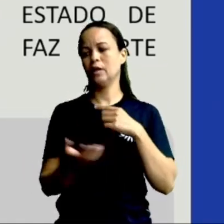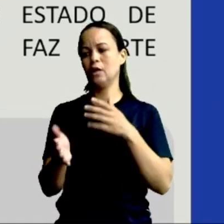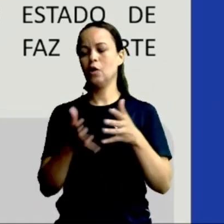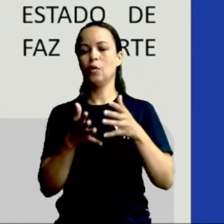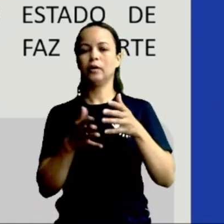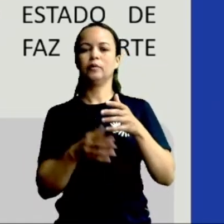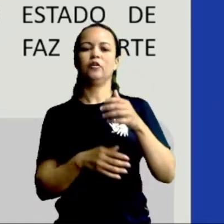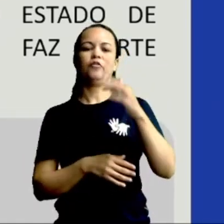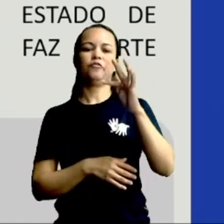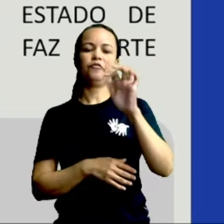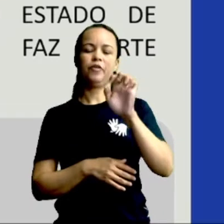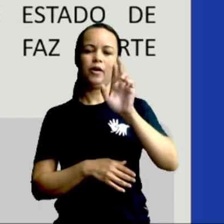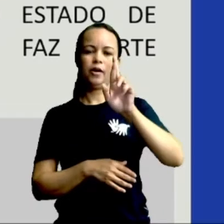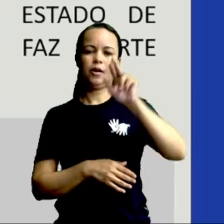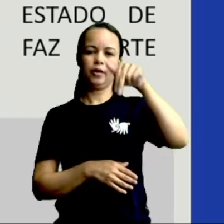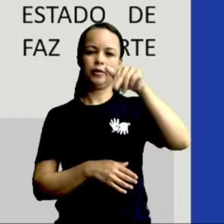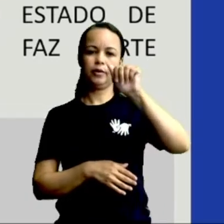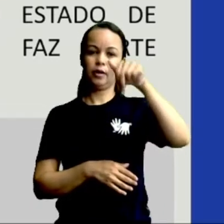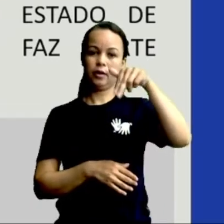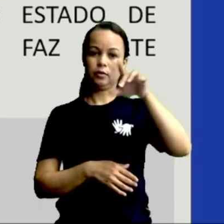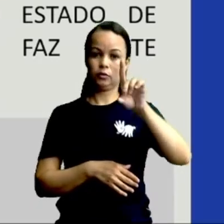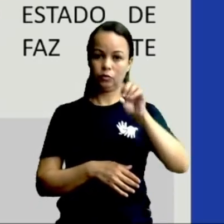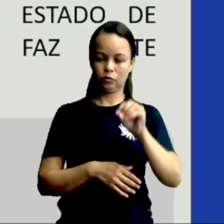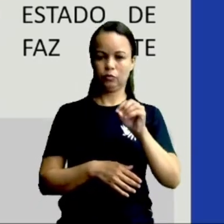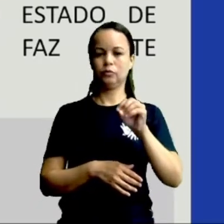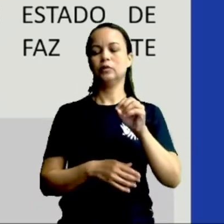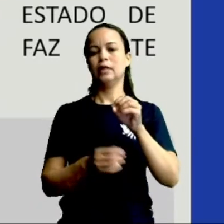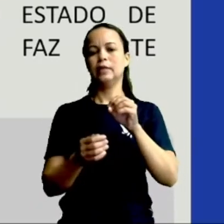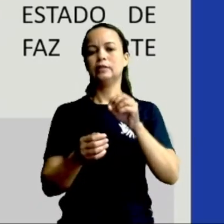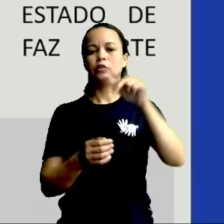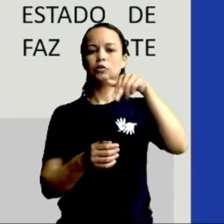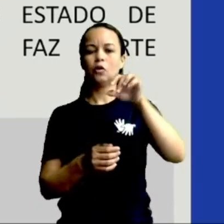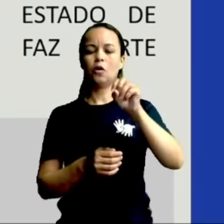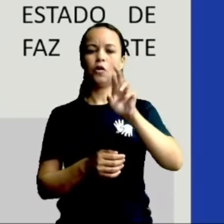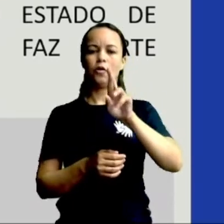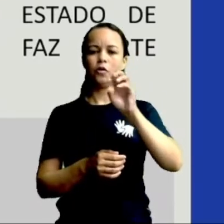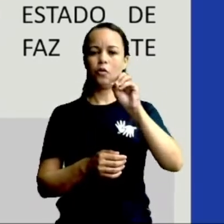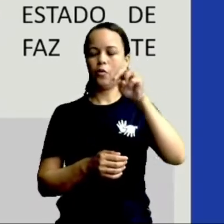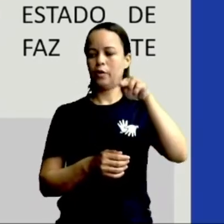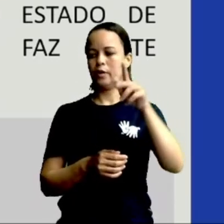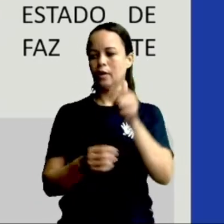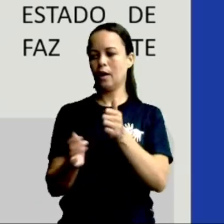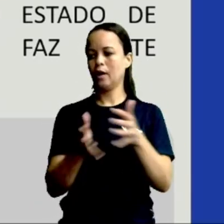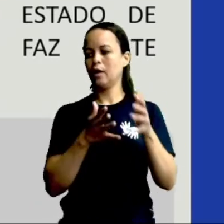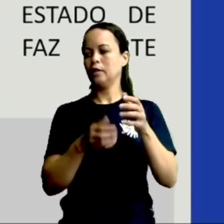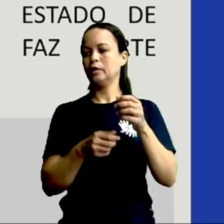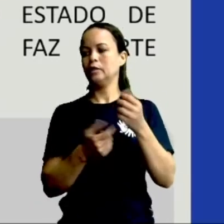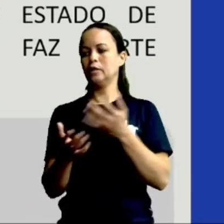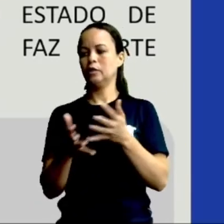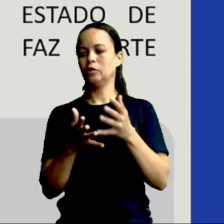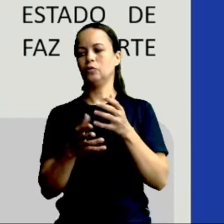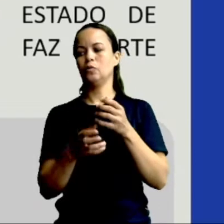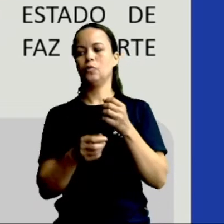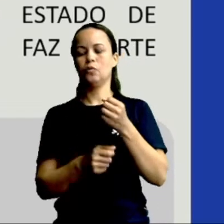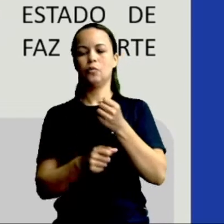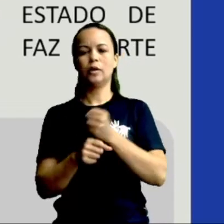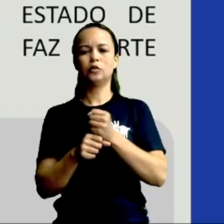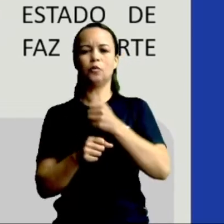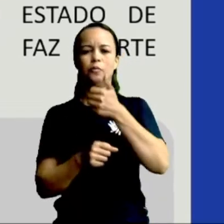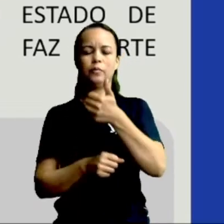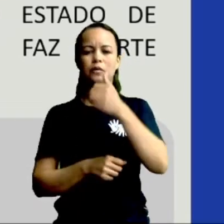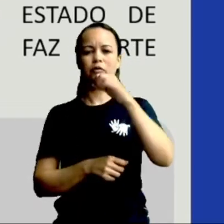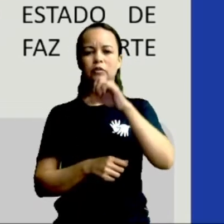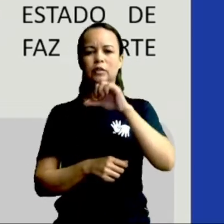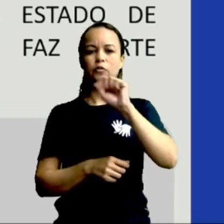de Fernando de Noronha, que pela Constituição de 1988 foi anexado ao estado de Pernambuco e